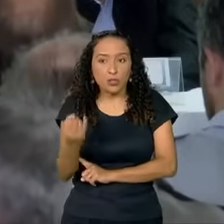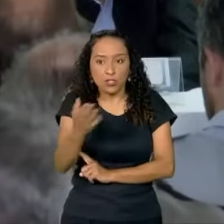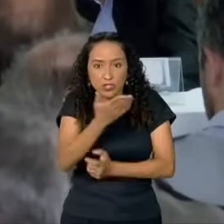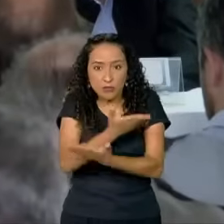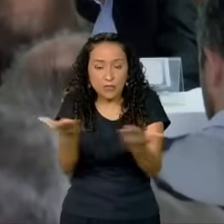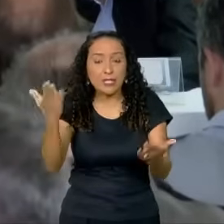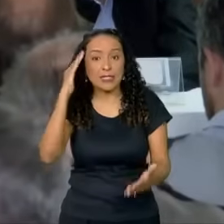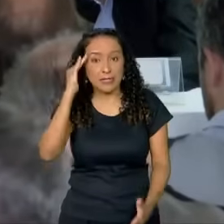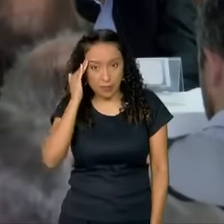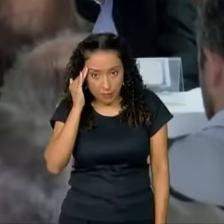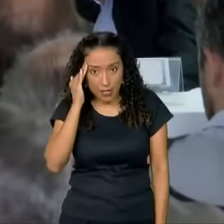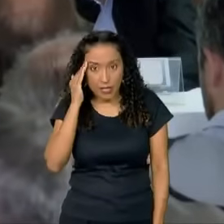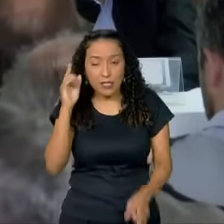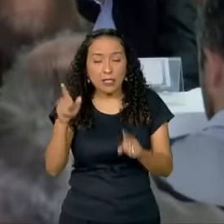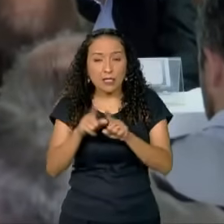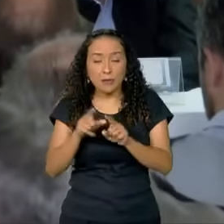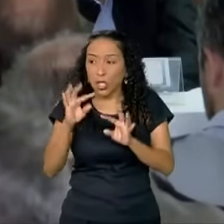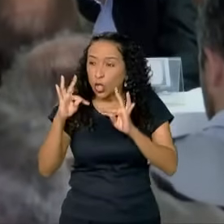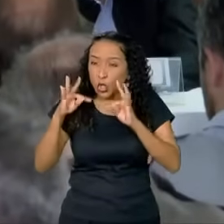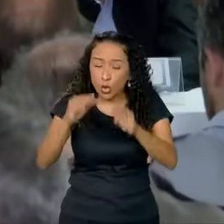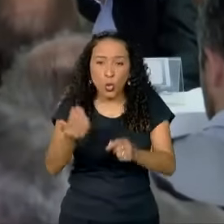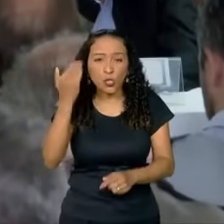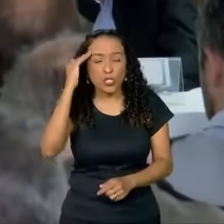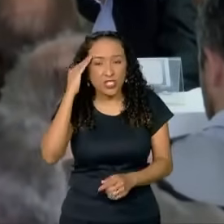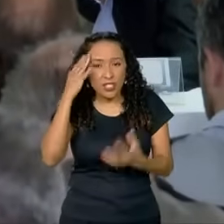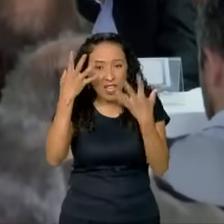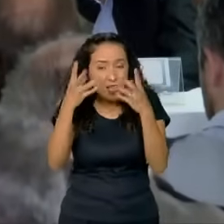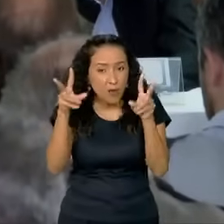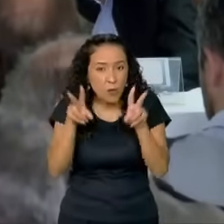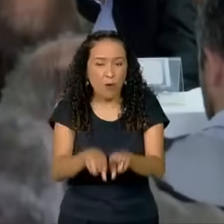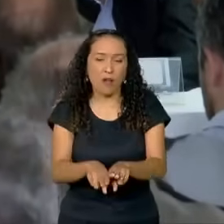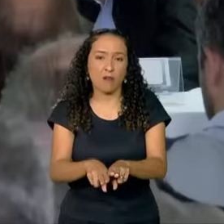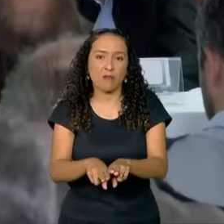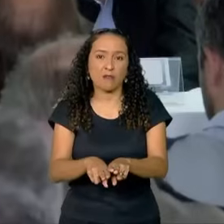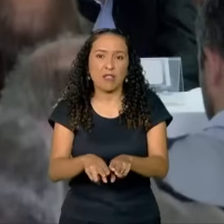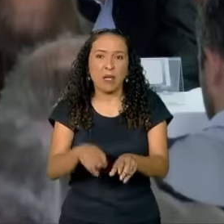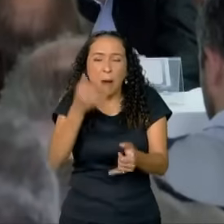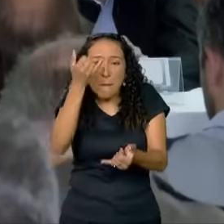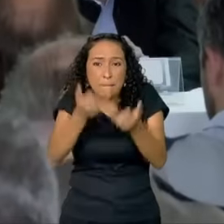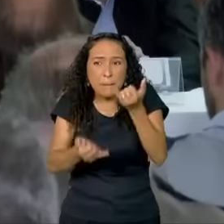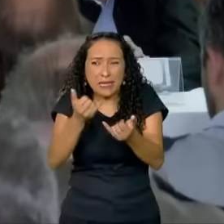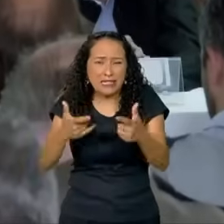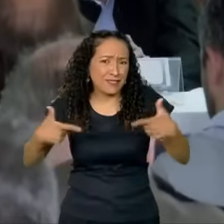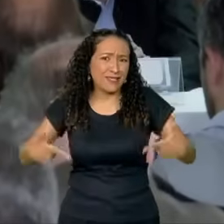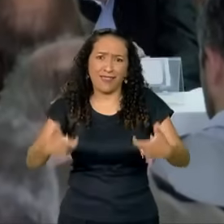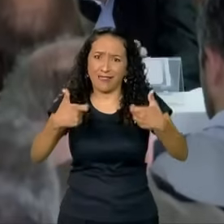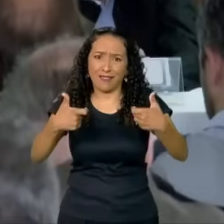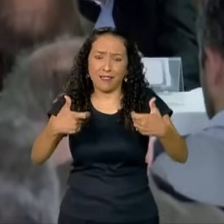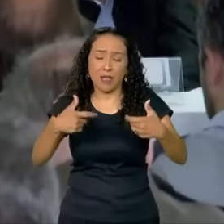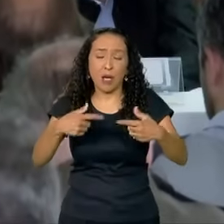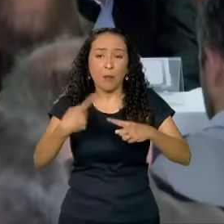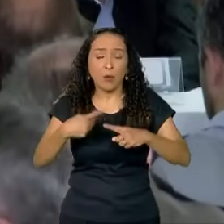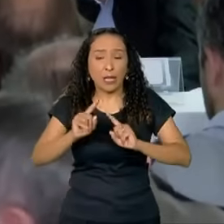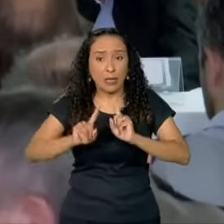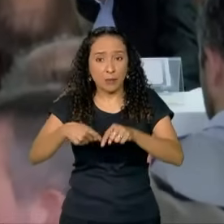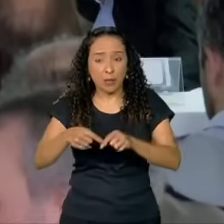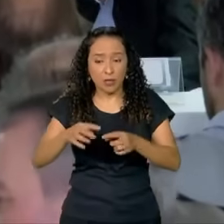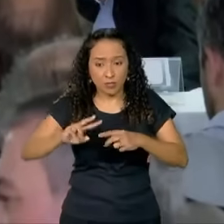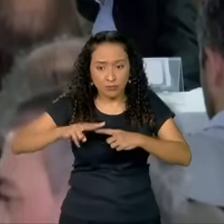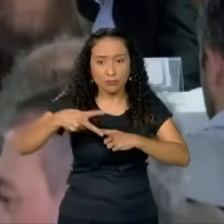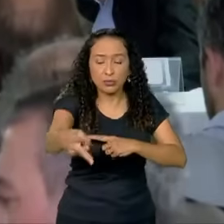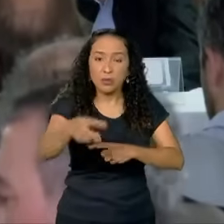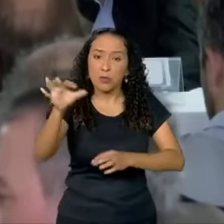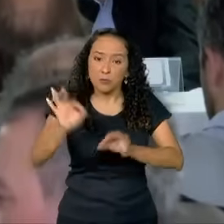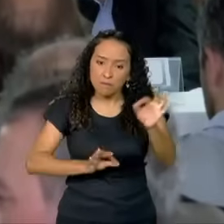com essa compreensão, porque é cenário de guerra e vai exigir medidas de pós-guerra. Então, a partir disso, né, dessa maior